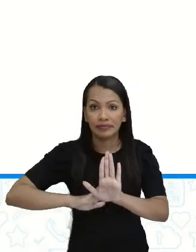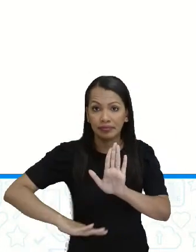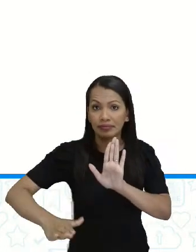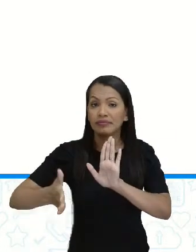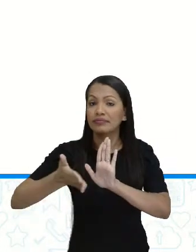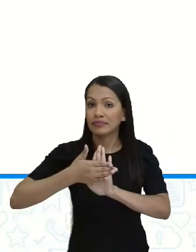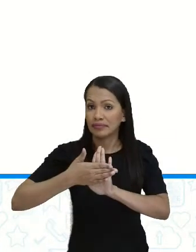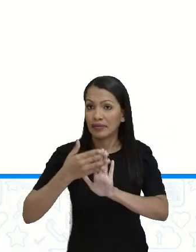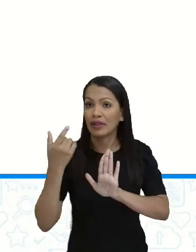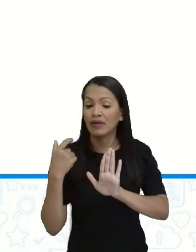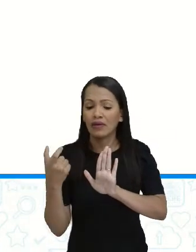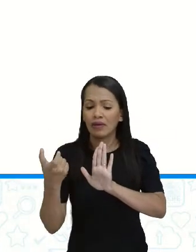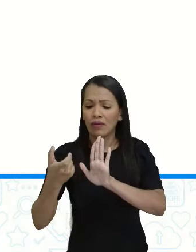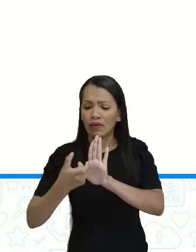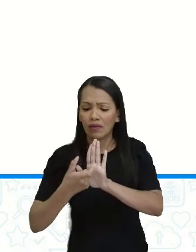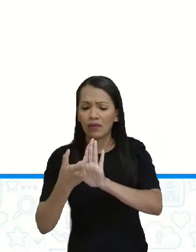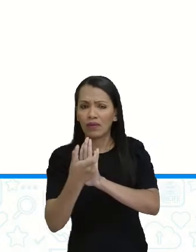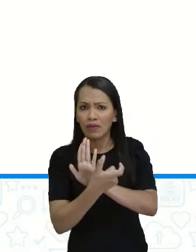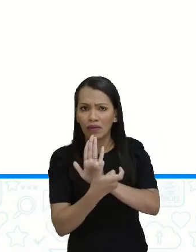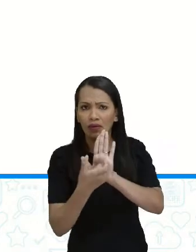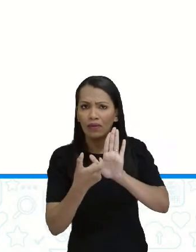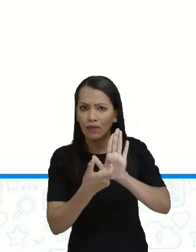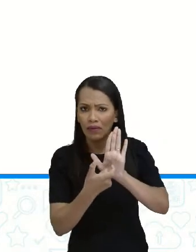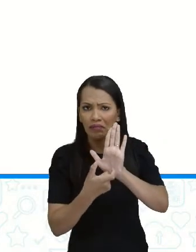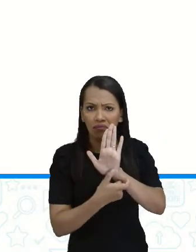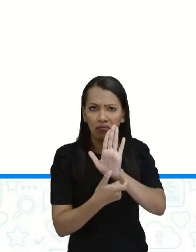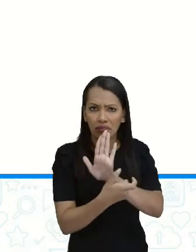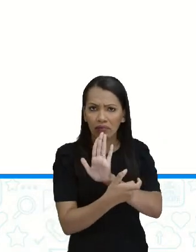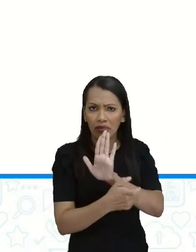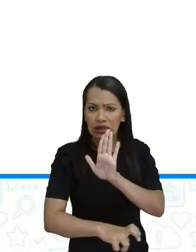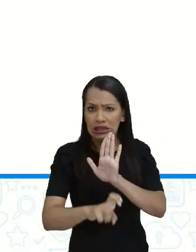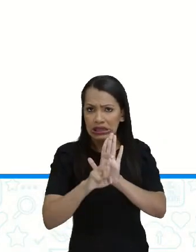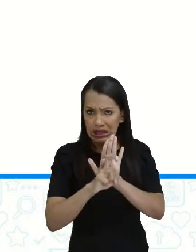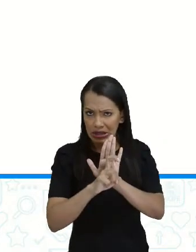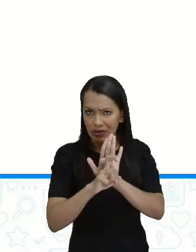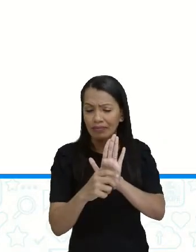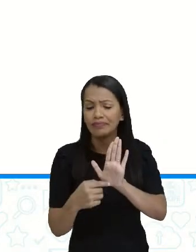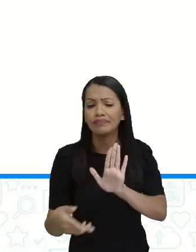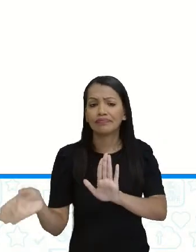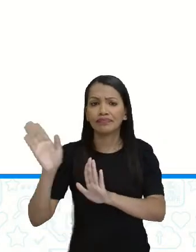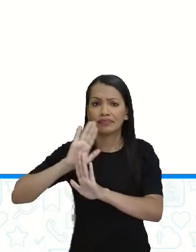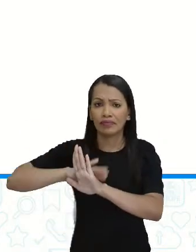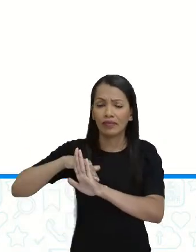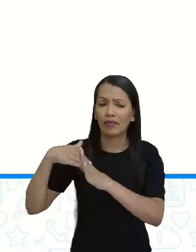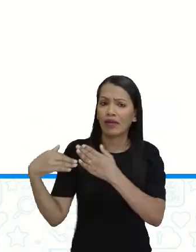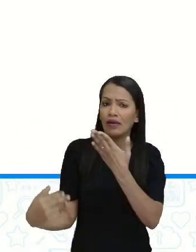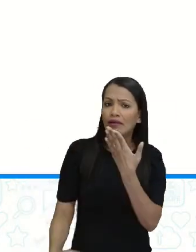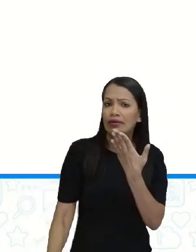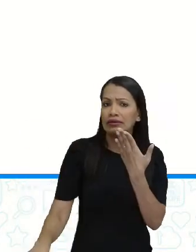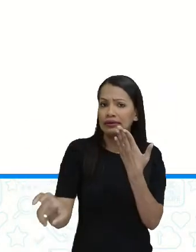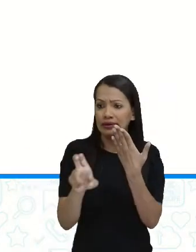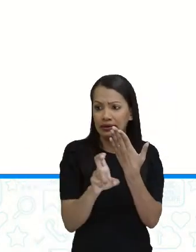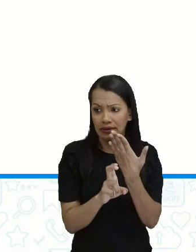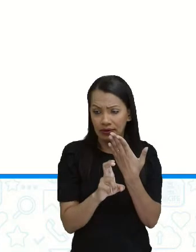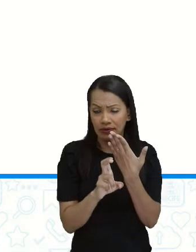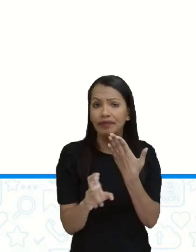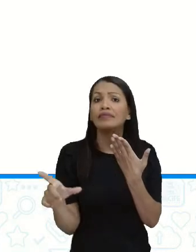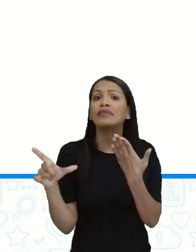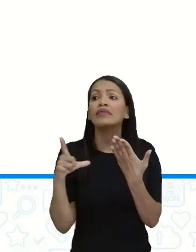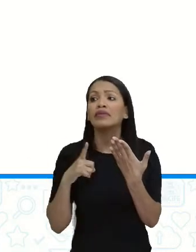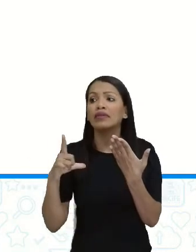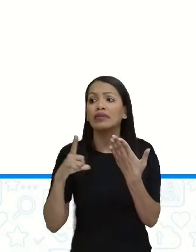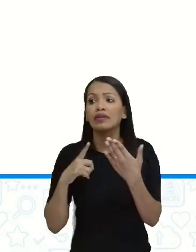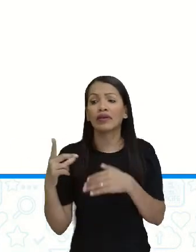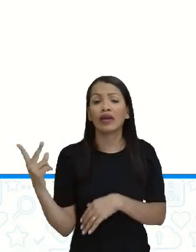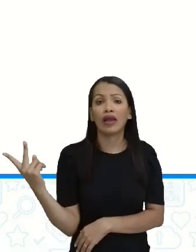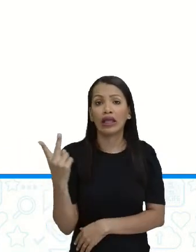páginas. Tem a da frente e tem a página de trás, tá certo? Então, nós temos aí, olha, as